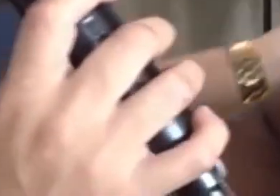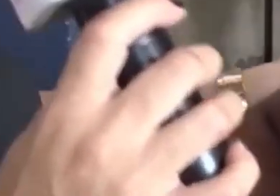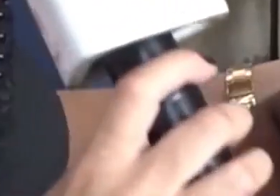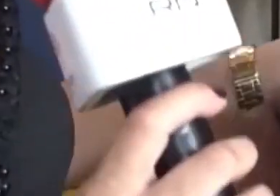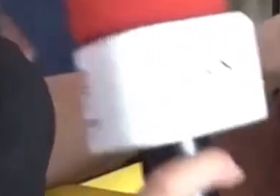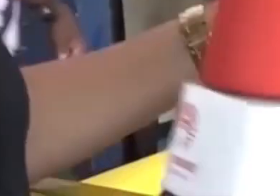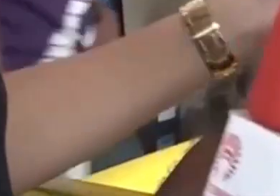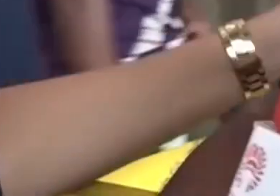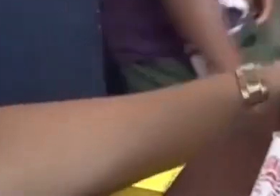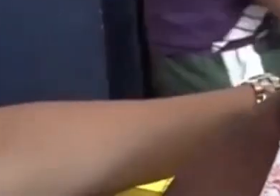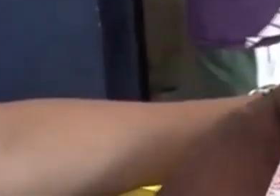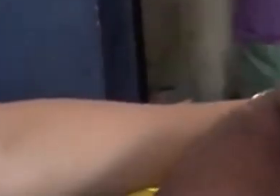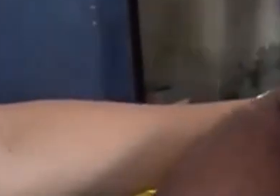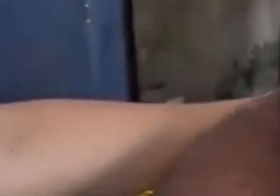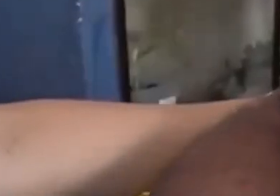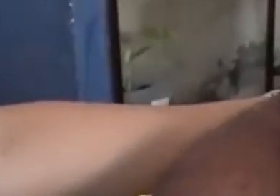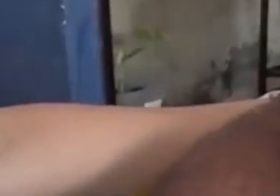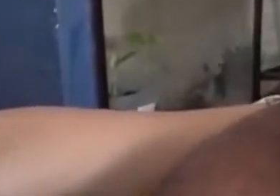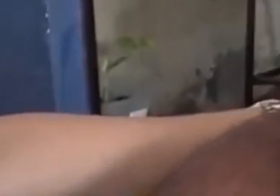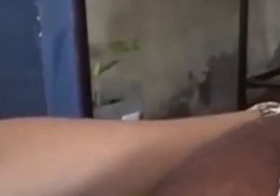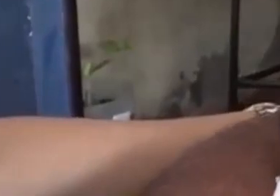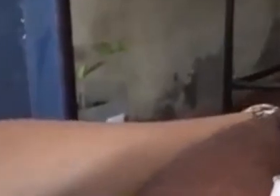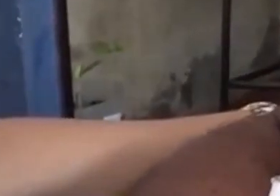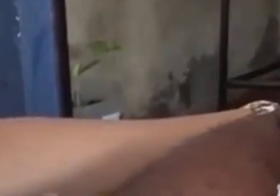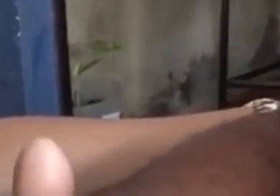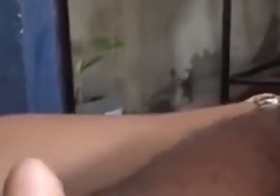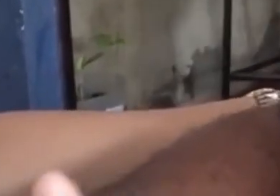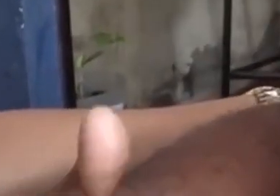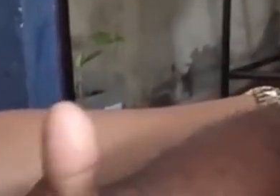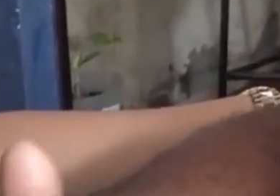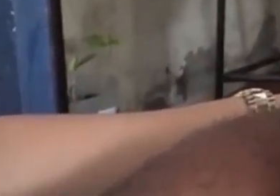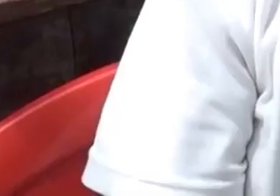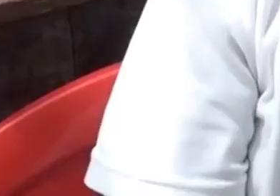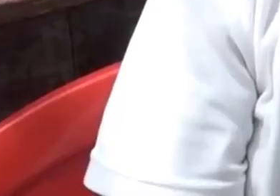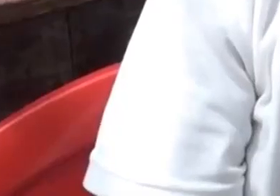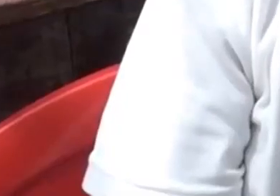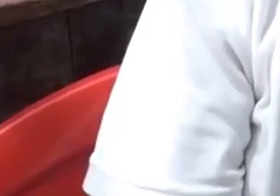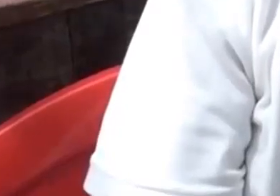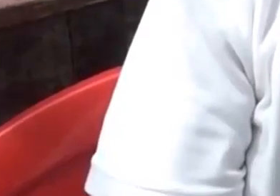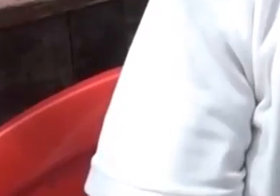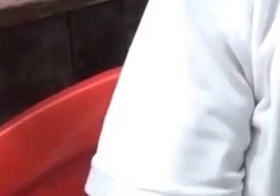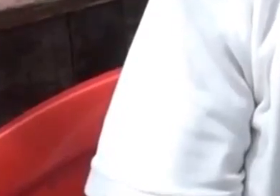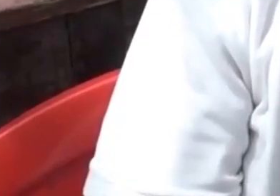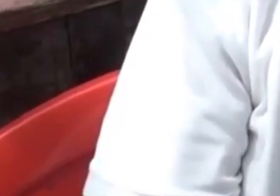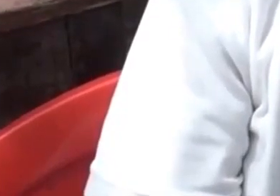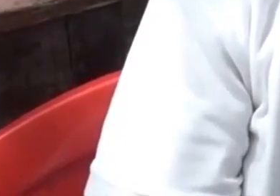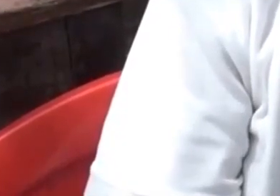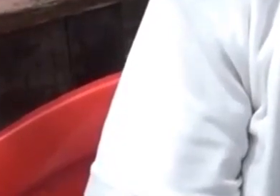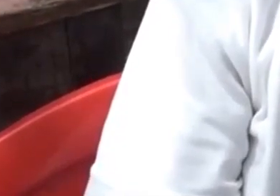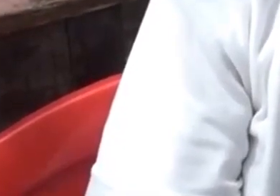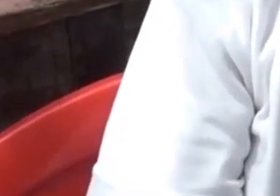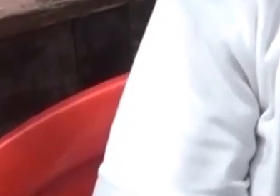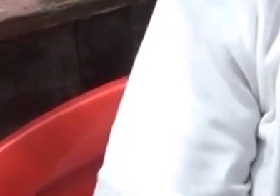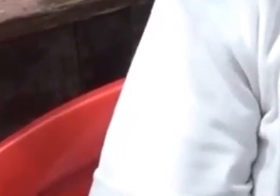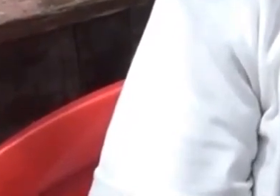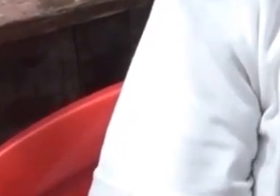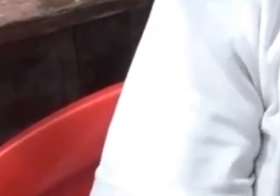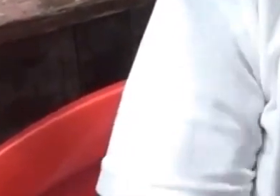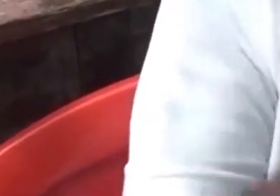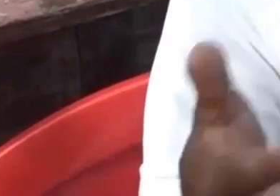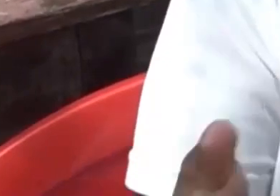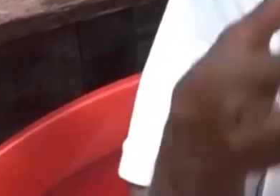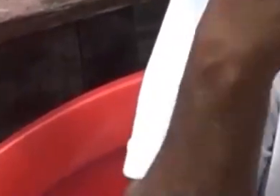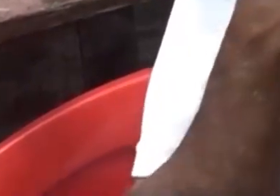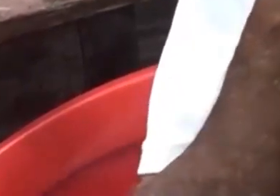a gente fica apaixonado. Aí, naquele momento aí a bebida ajuda, a gente... Chame sua senhora para beber com o senhor um dia, para você dizer, aquela